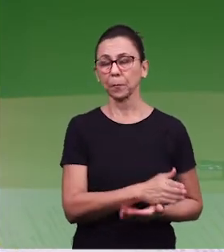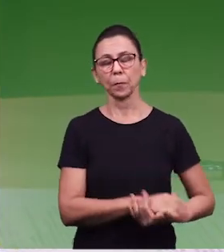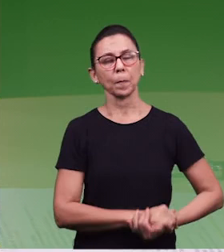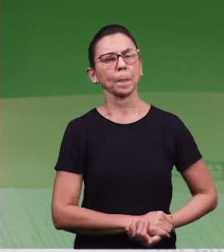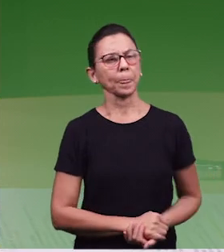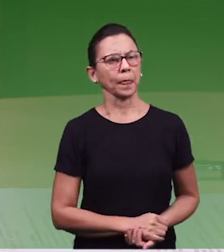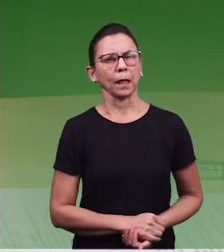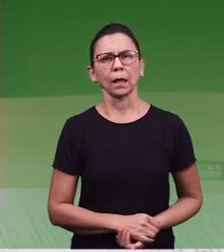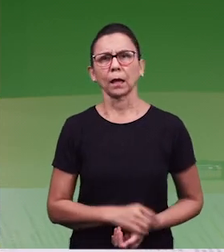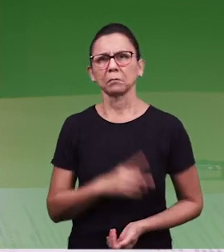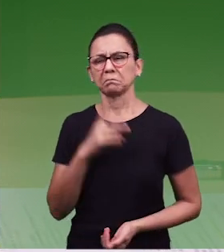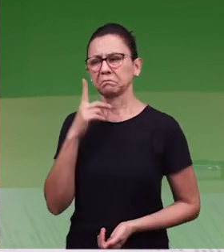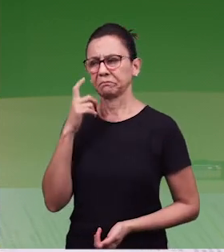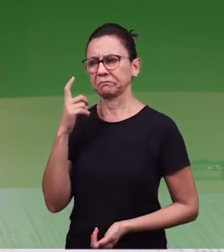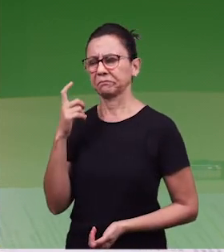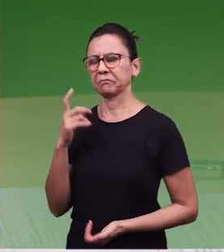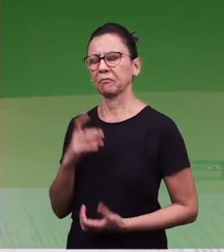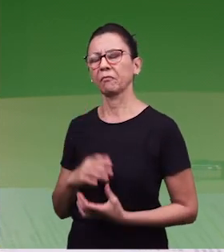essa